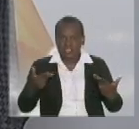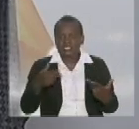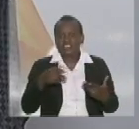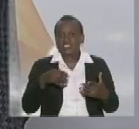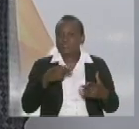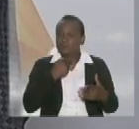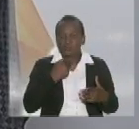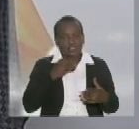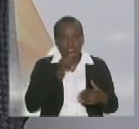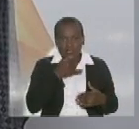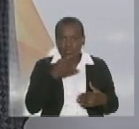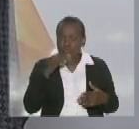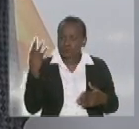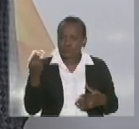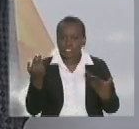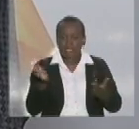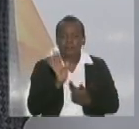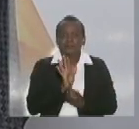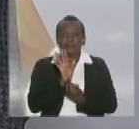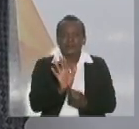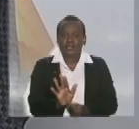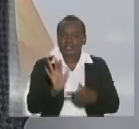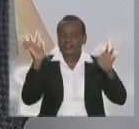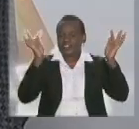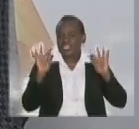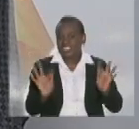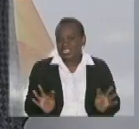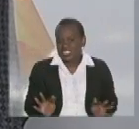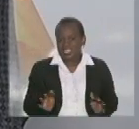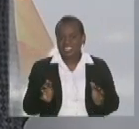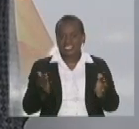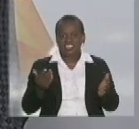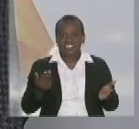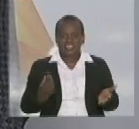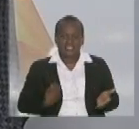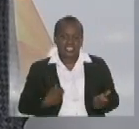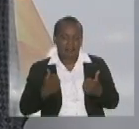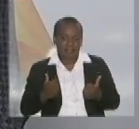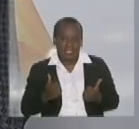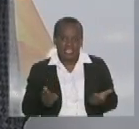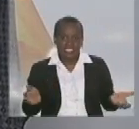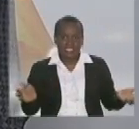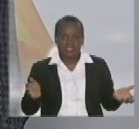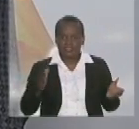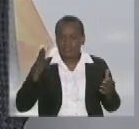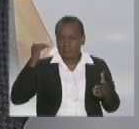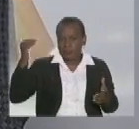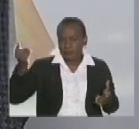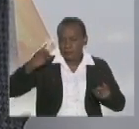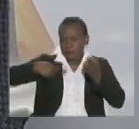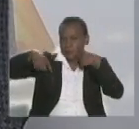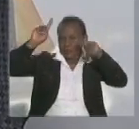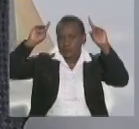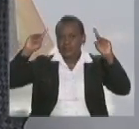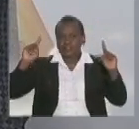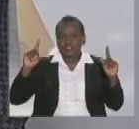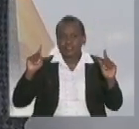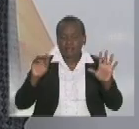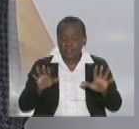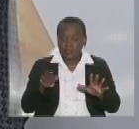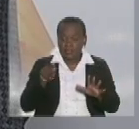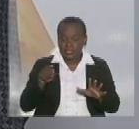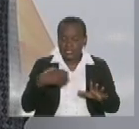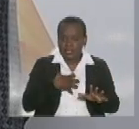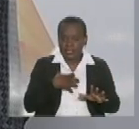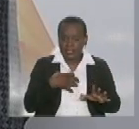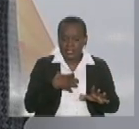para tristeza e coisa. Todo mundo quer postar e demonstrar felicidade, né? Sucesso e tudo mais.